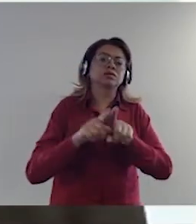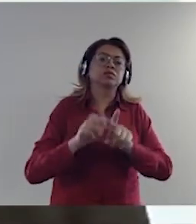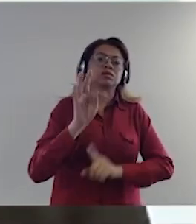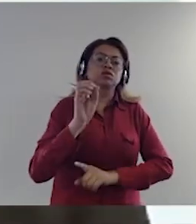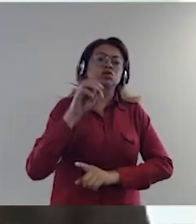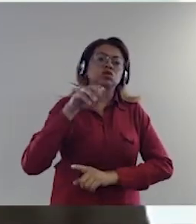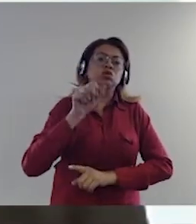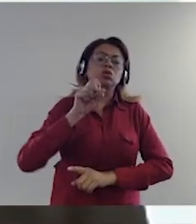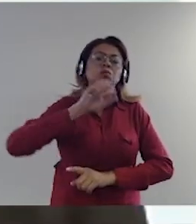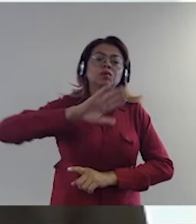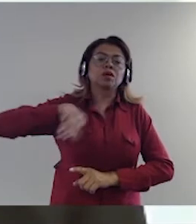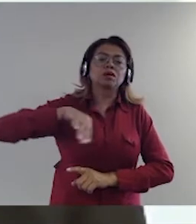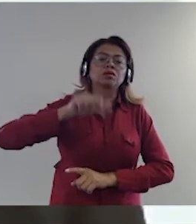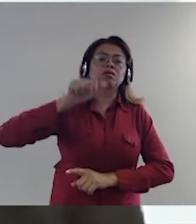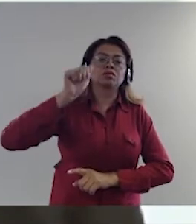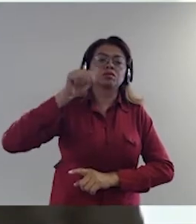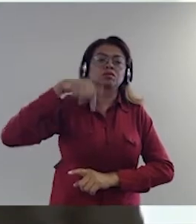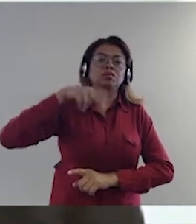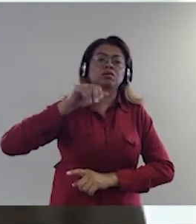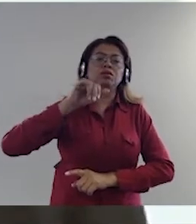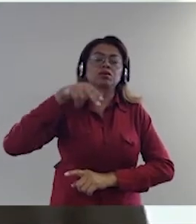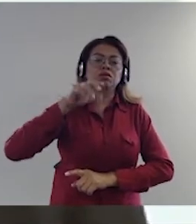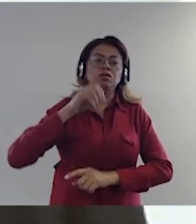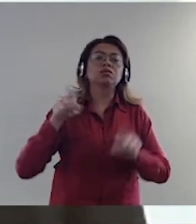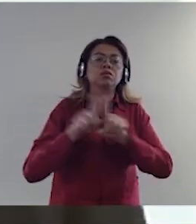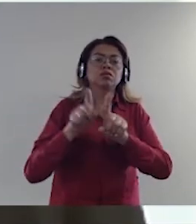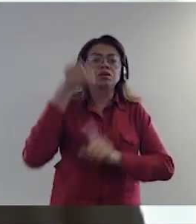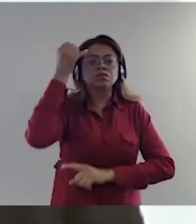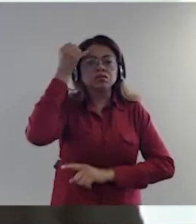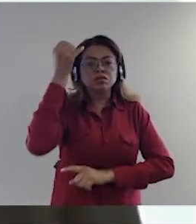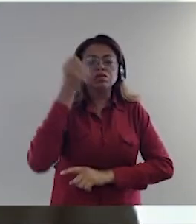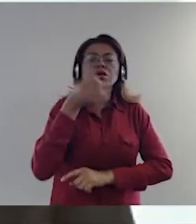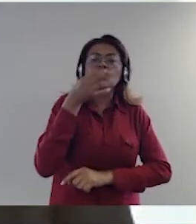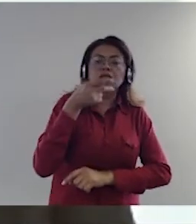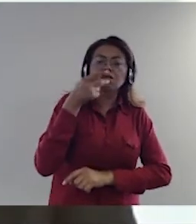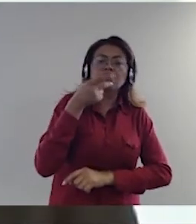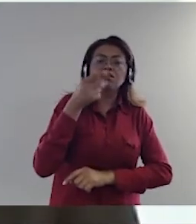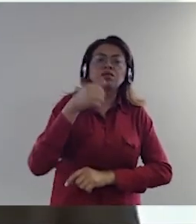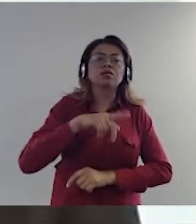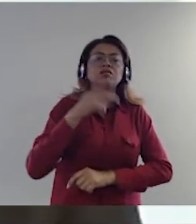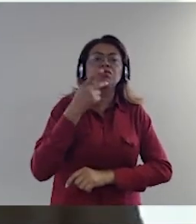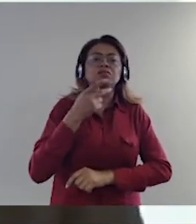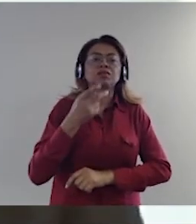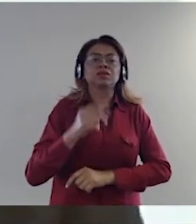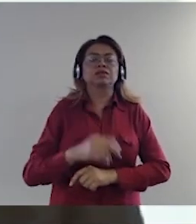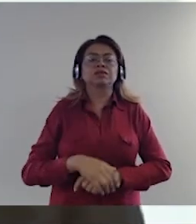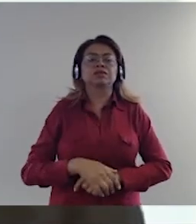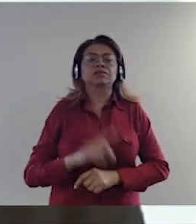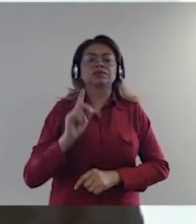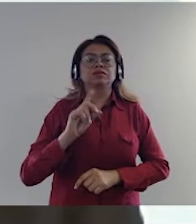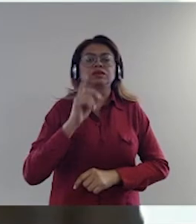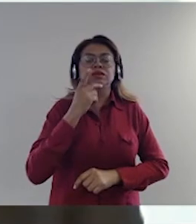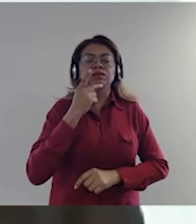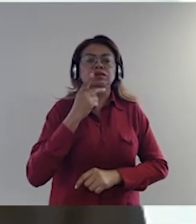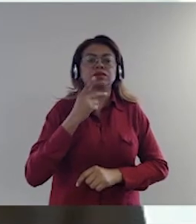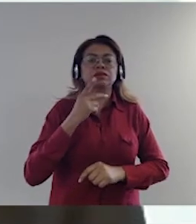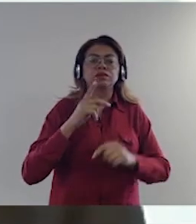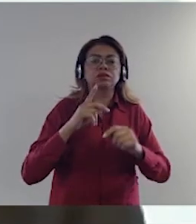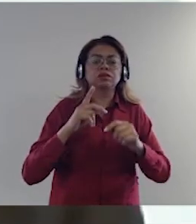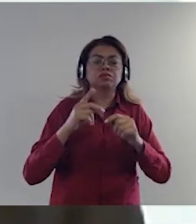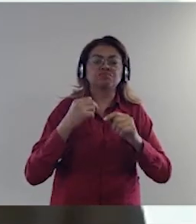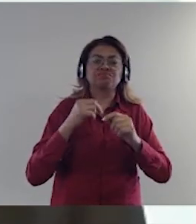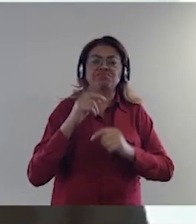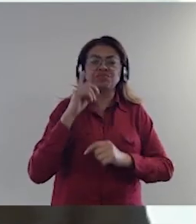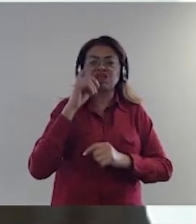né, Santo Tomás de Aquino, na Igreja Católica, né, que entende que a autoridade atua legitimamente quando ela tem visto o